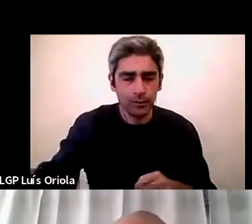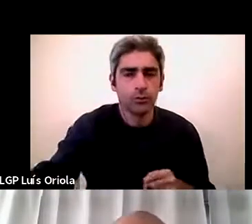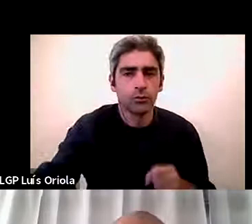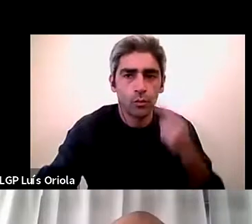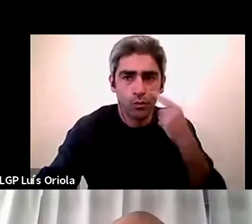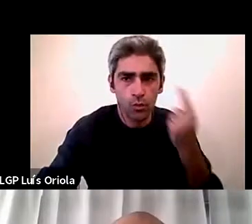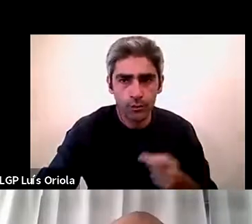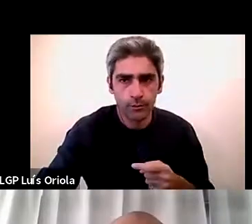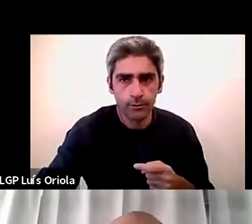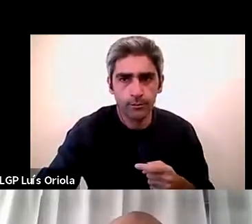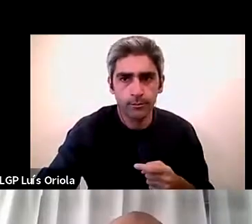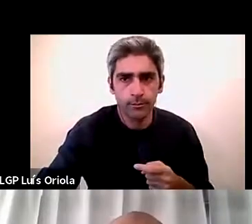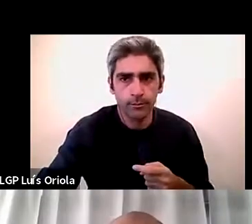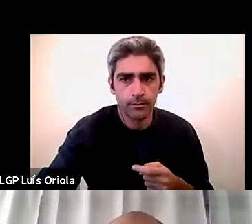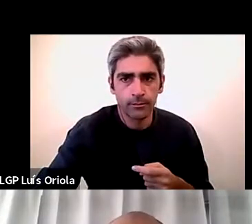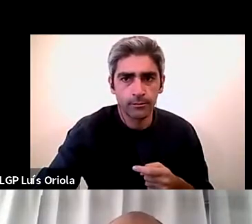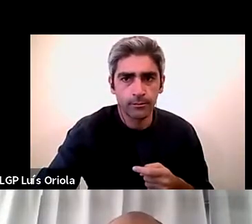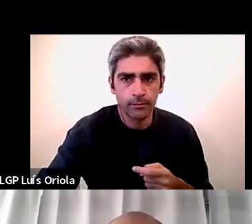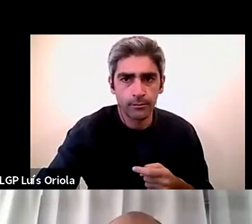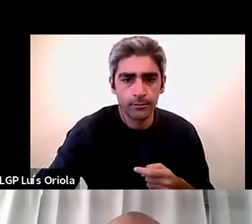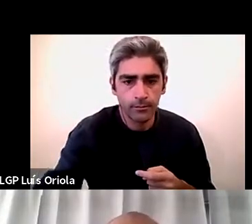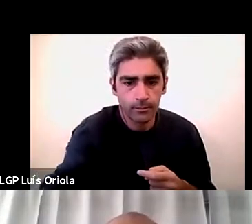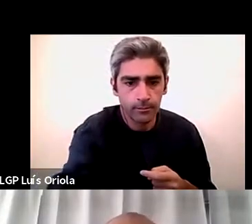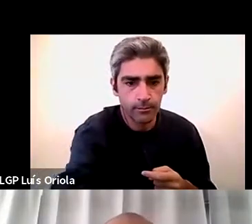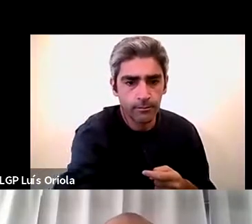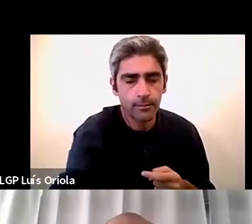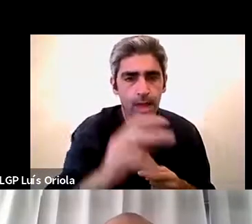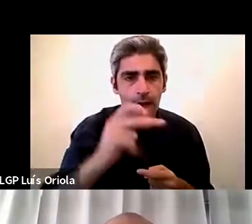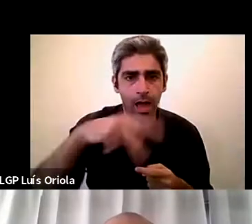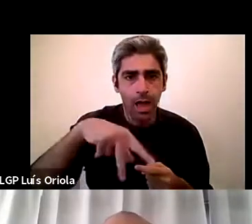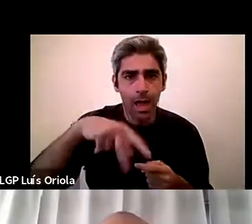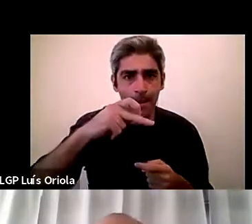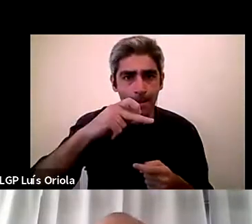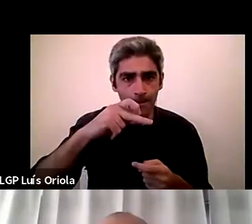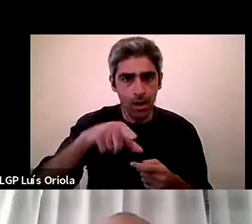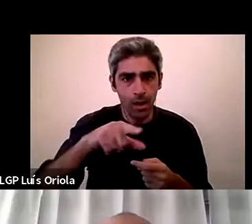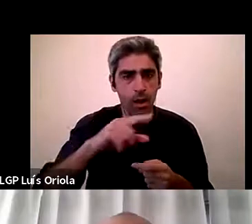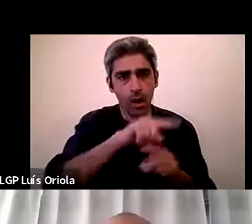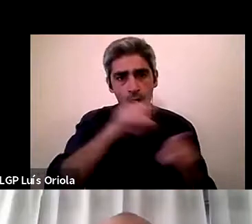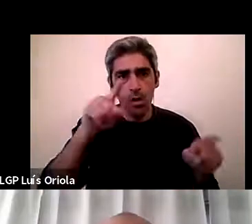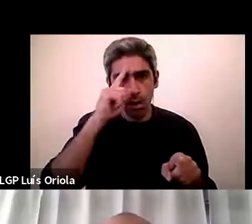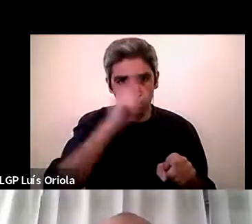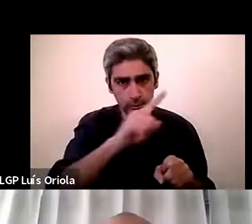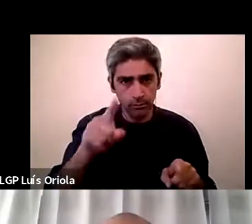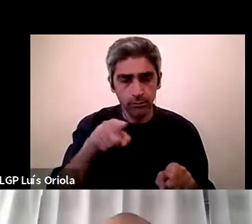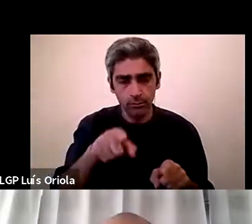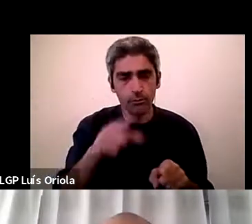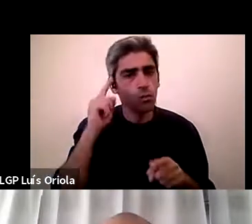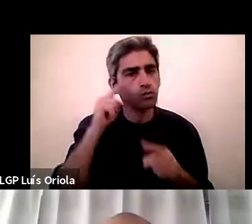público. A AMA, como alguns possam saber, tem por missão liderar programas